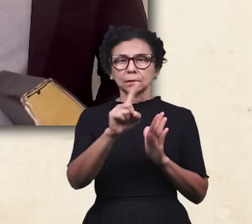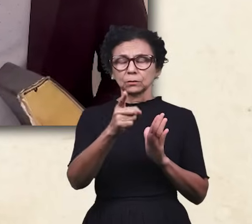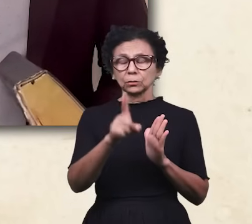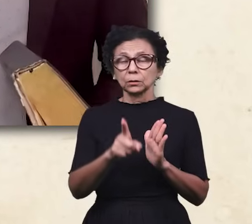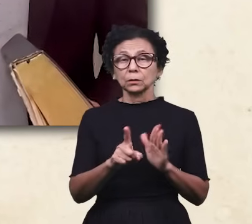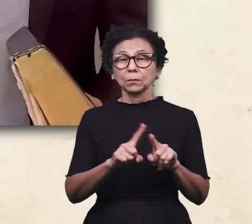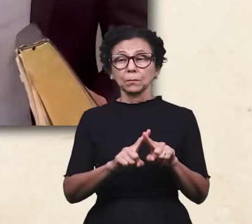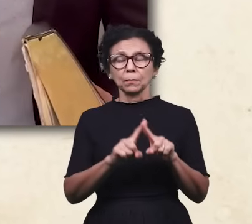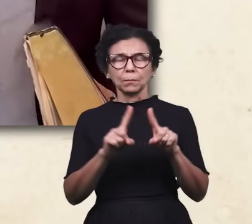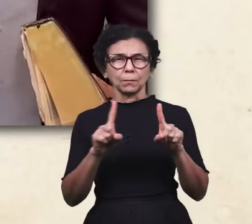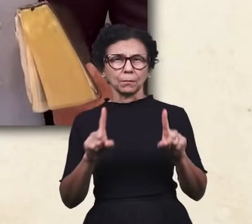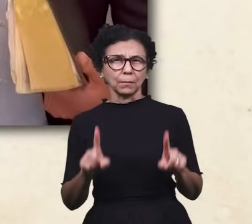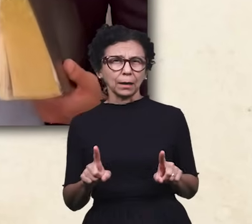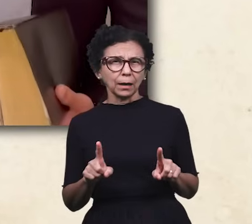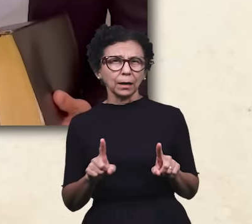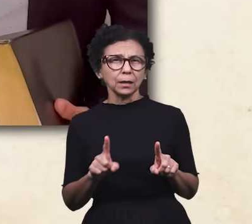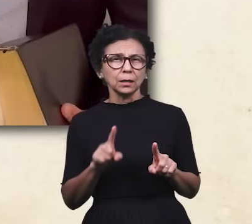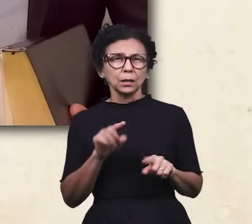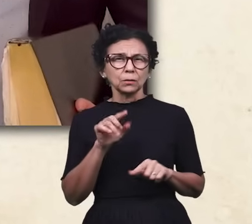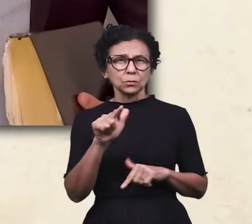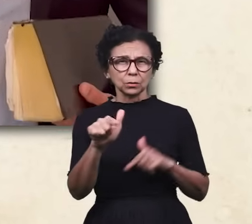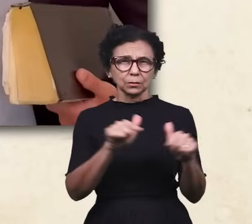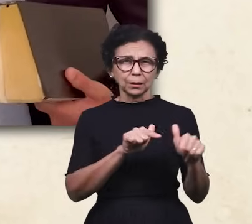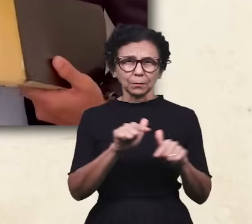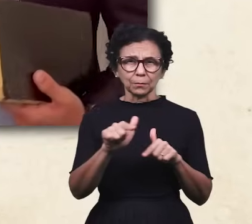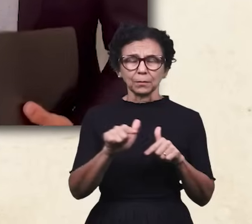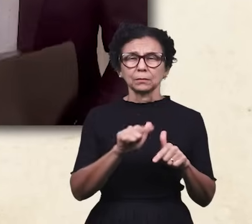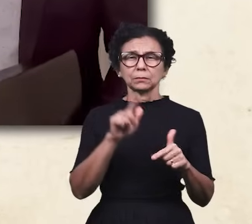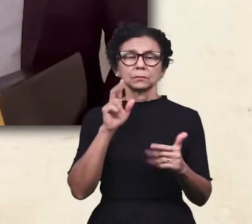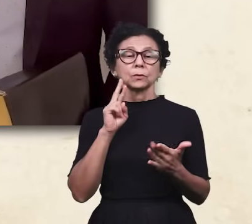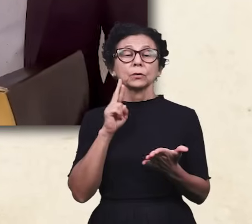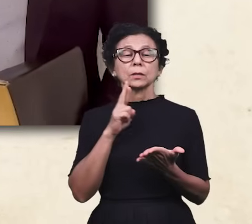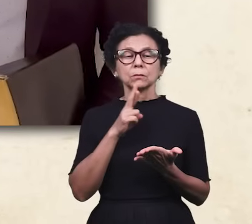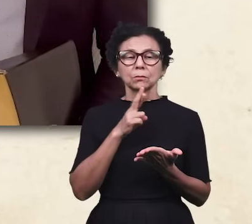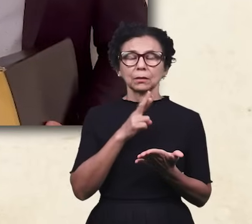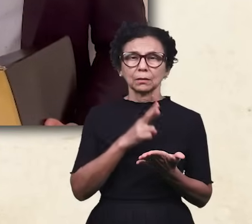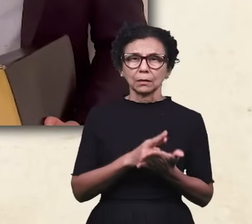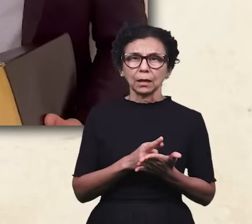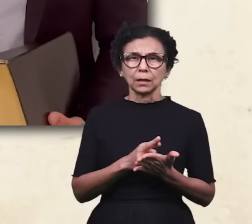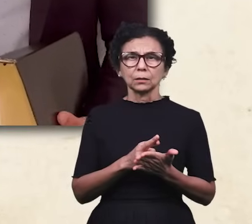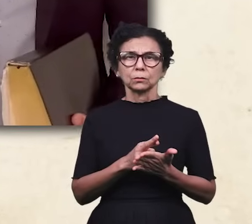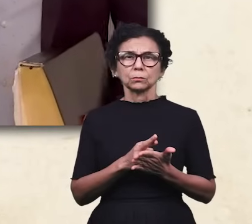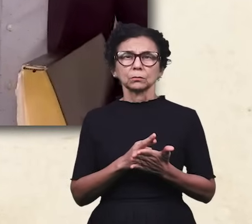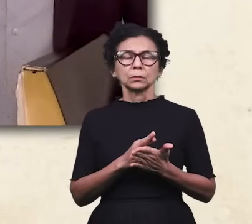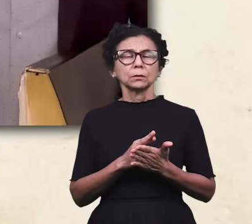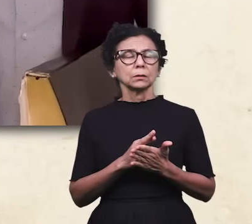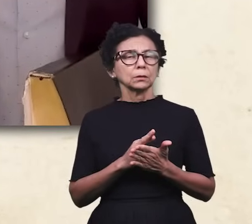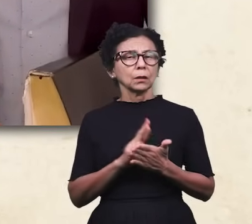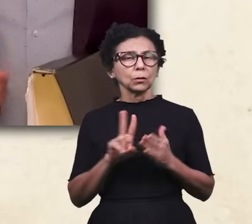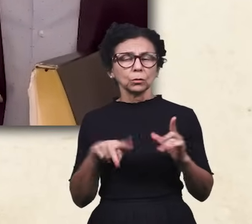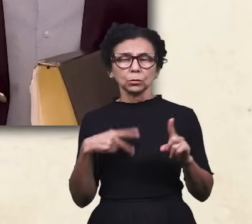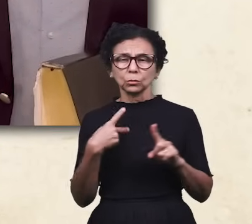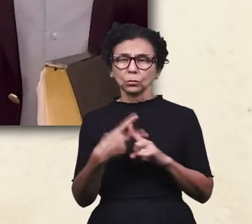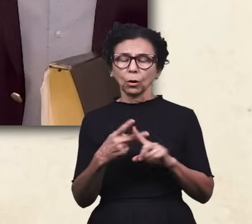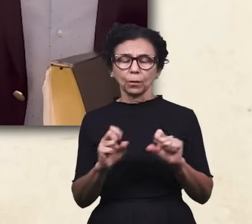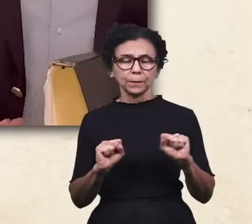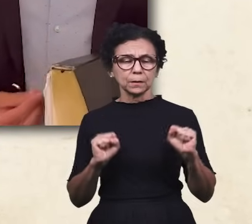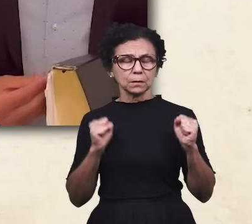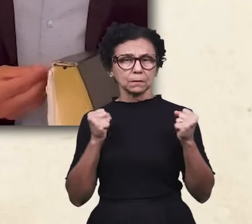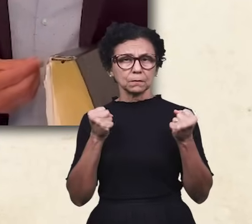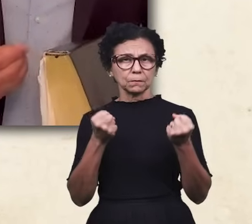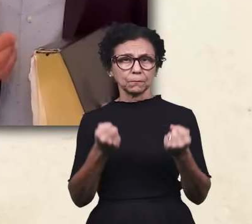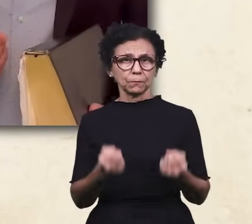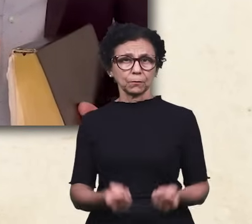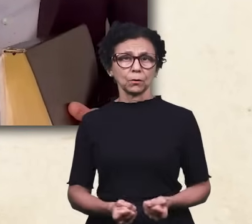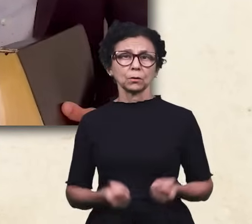aquilo que você faz e você vê o resultado na sua vida, coloque, se